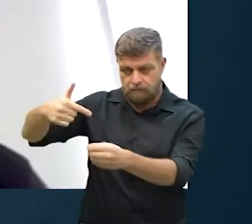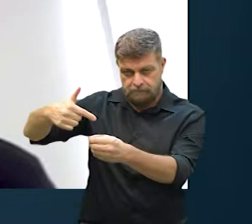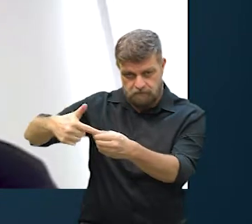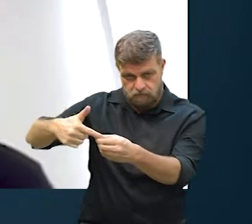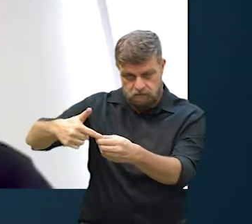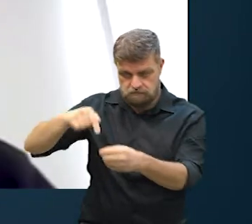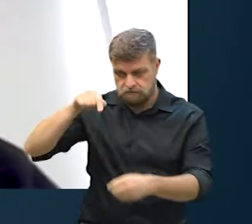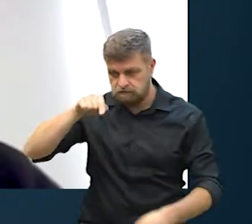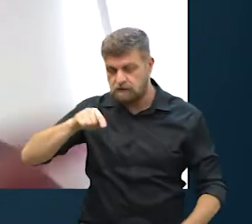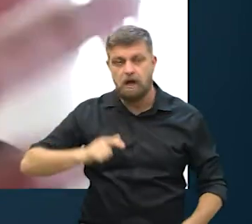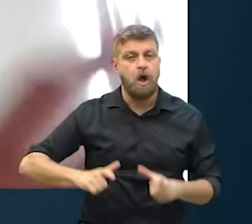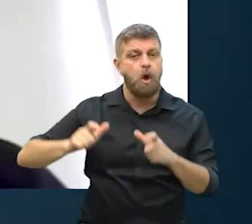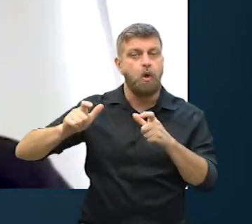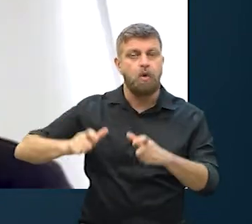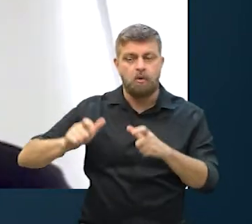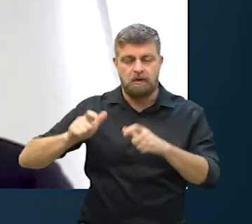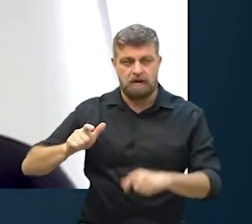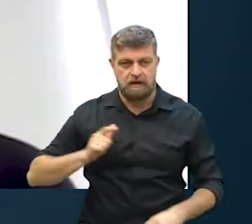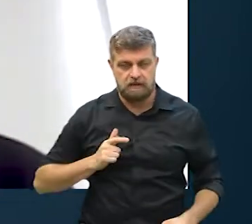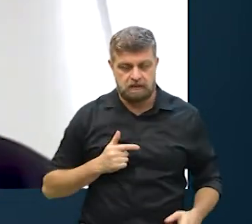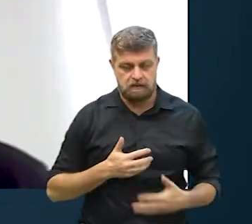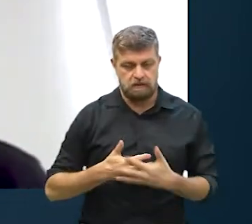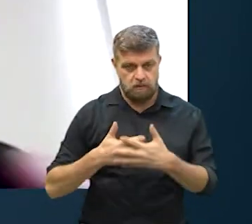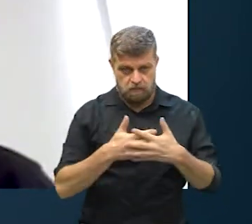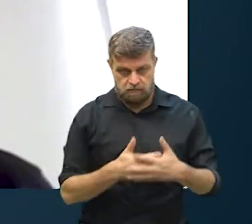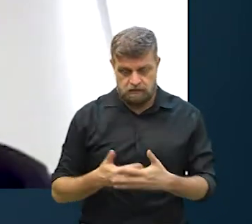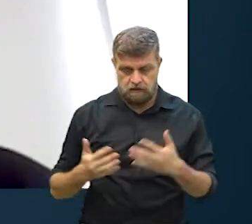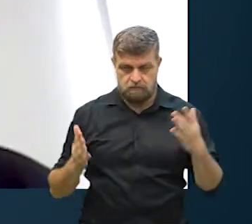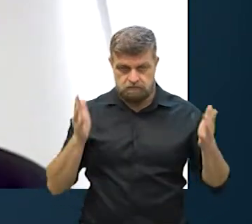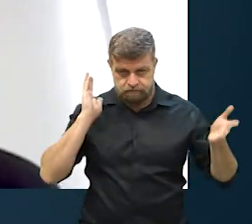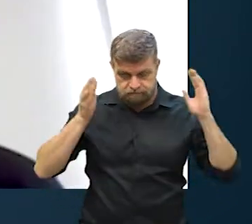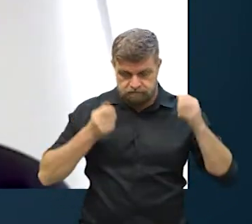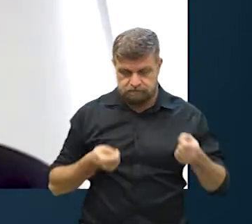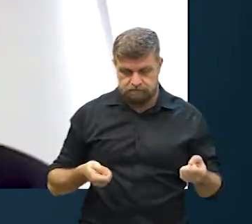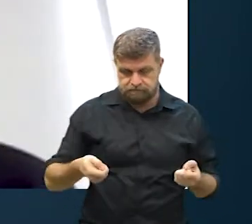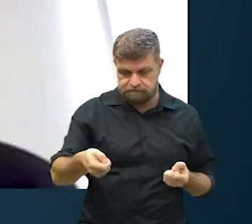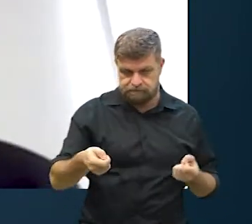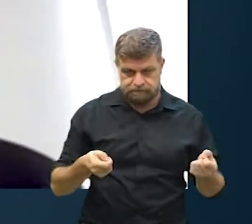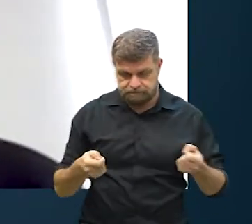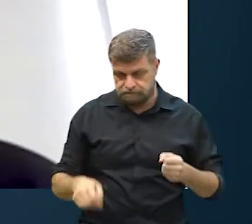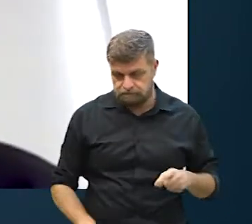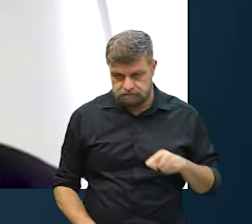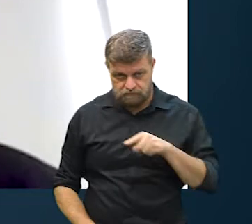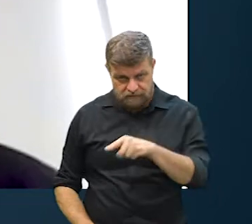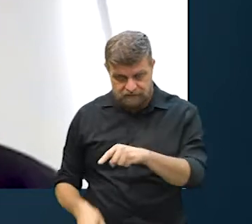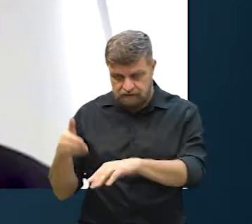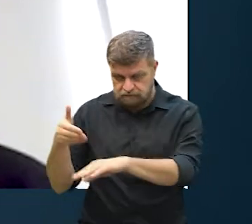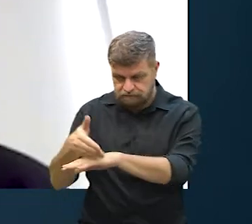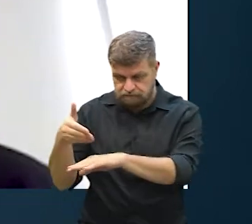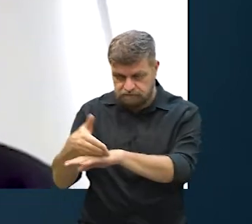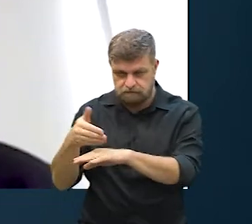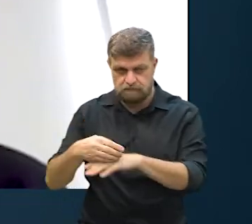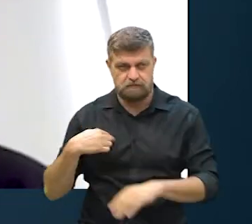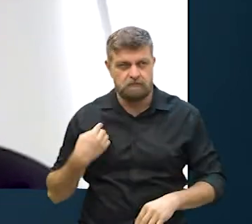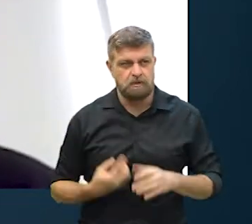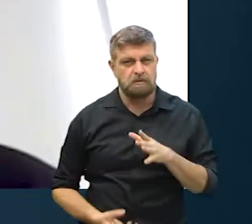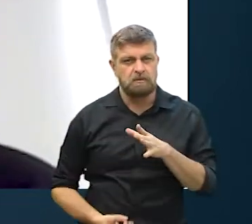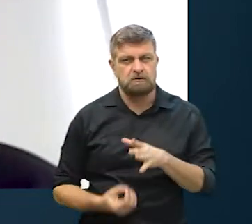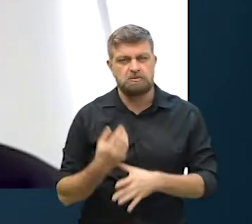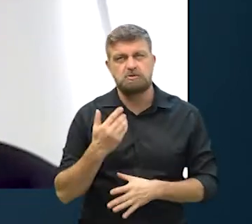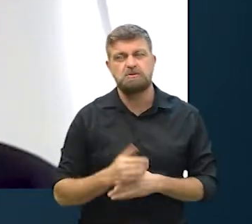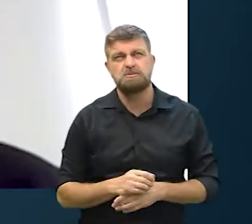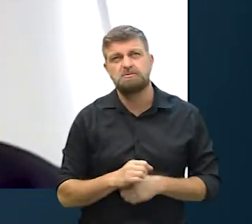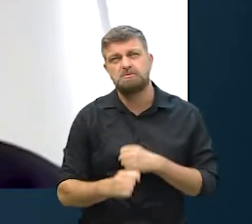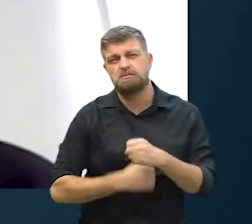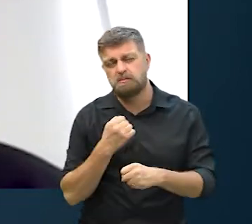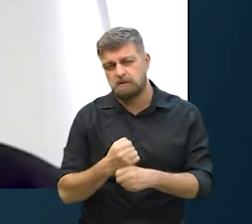de combustível, para o lugar onde o caminhoneiro e todo esse ecossistema vive. A gente nasceu no finalzinho